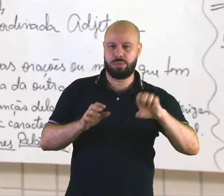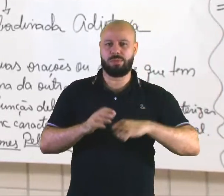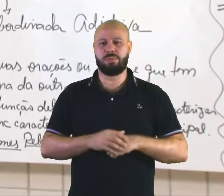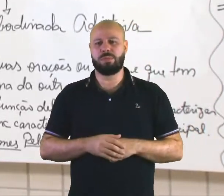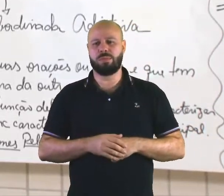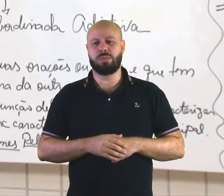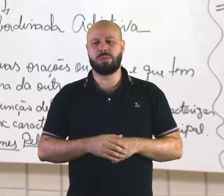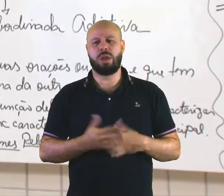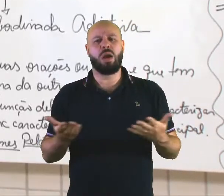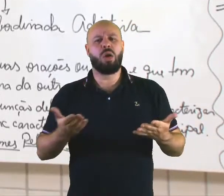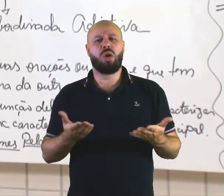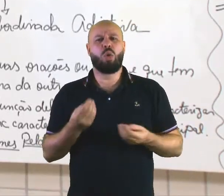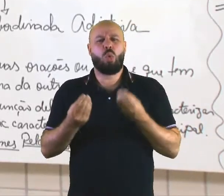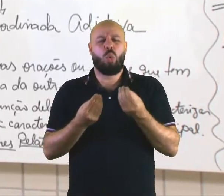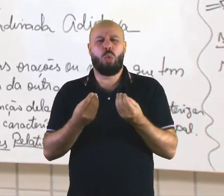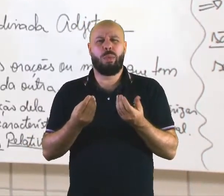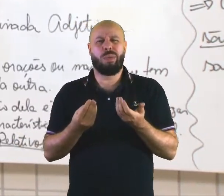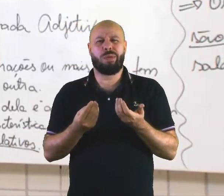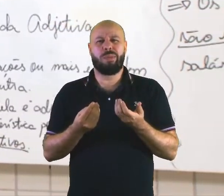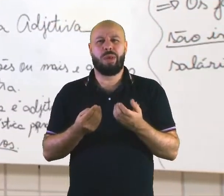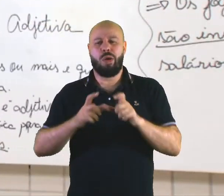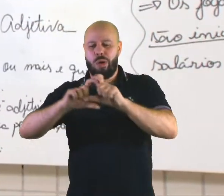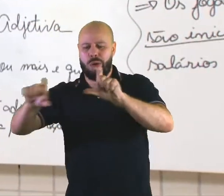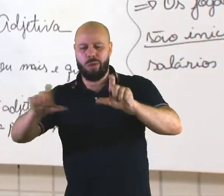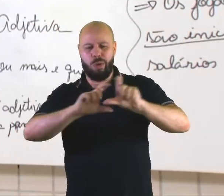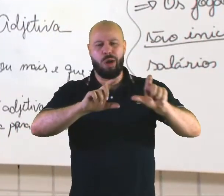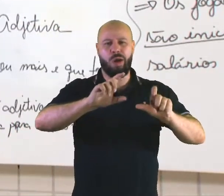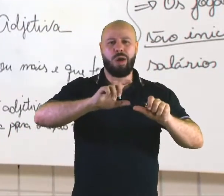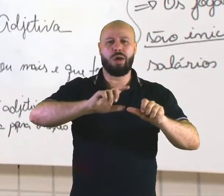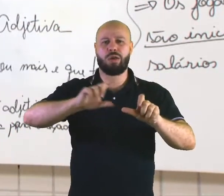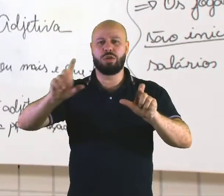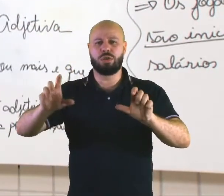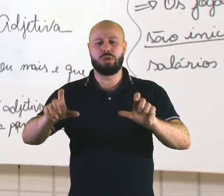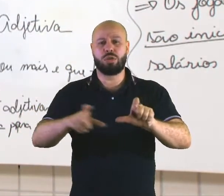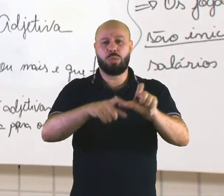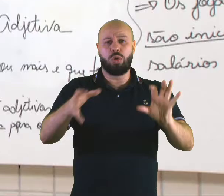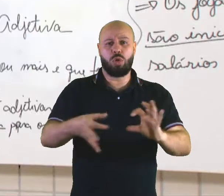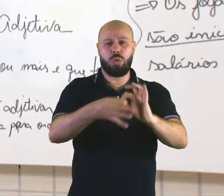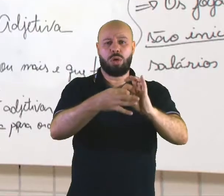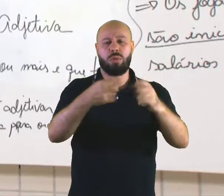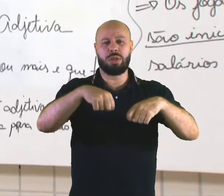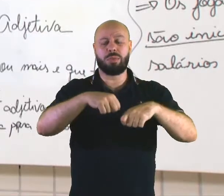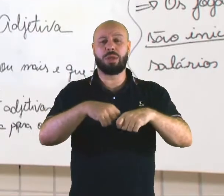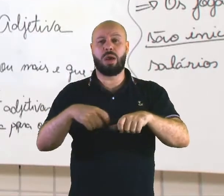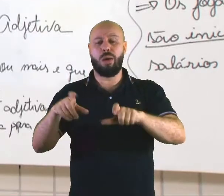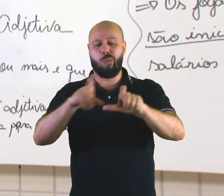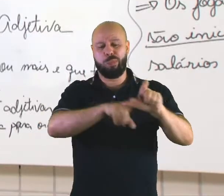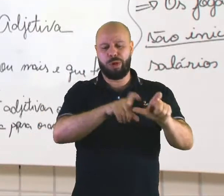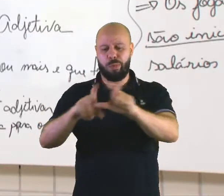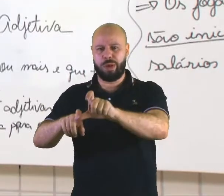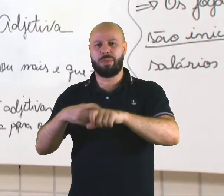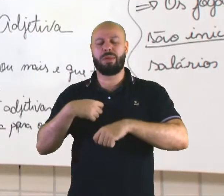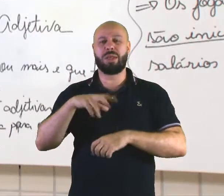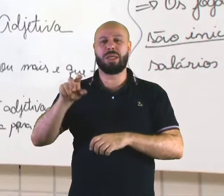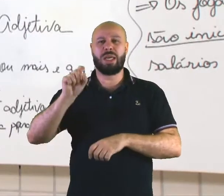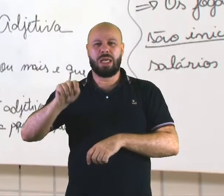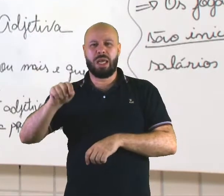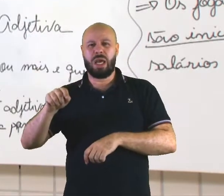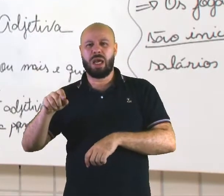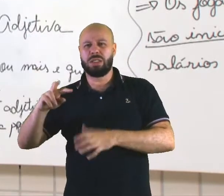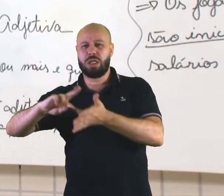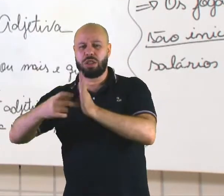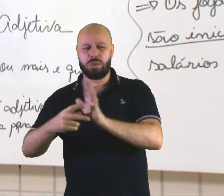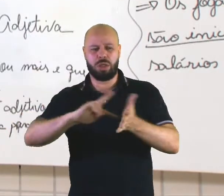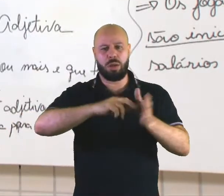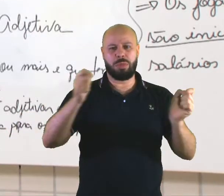O que é uma oração subordinada? São duas ou mais orações que têm dependência de sentido uma da outra. Eu tenho